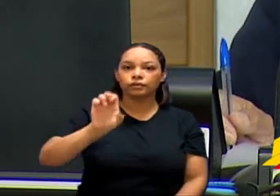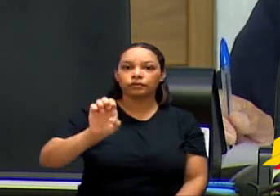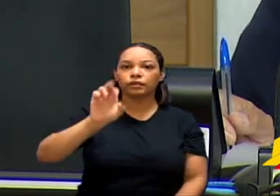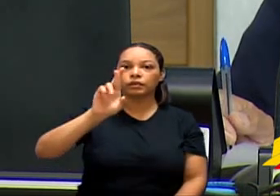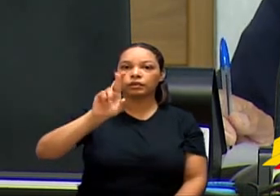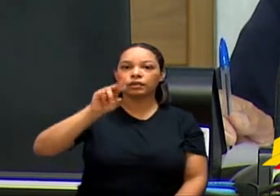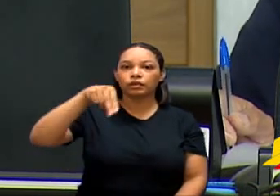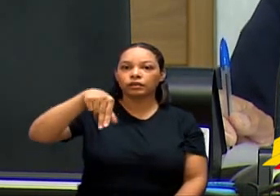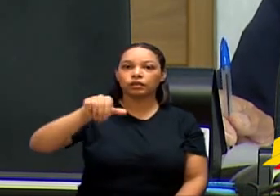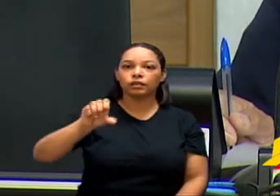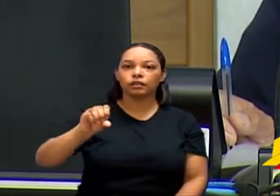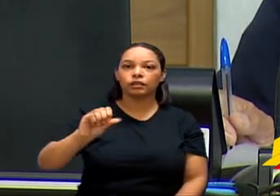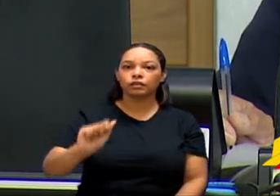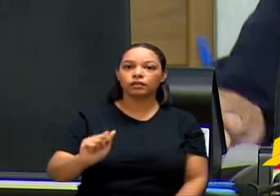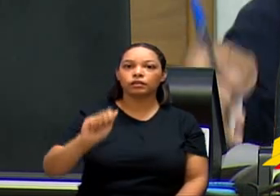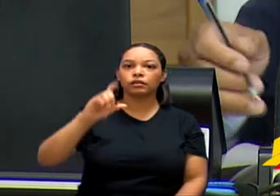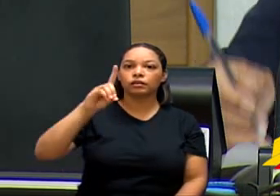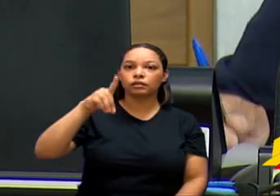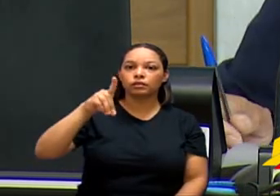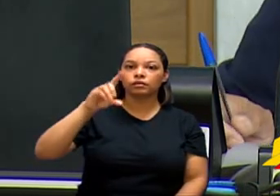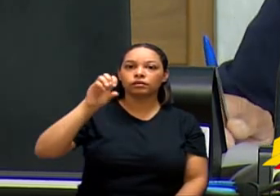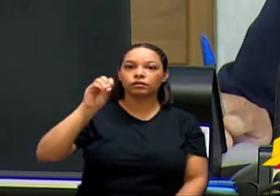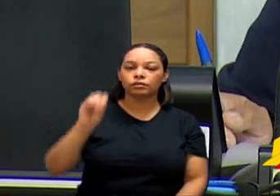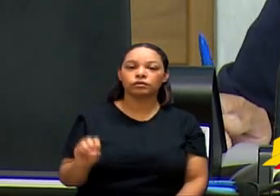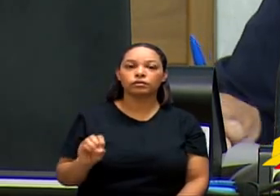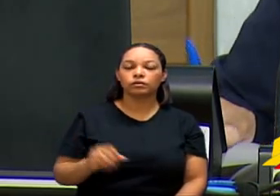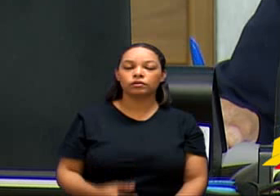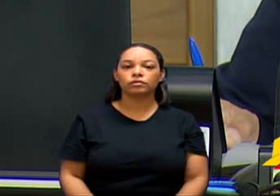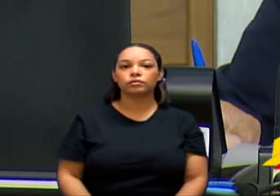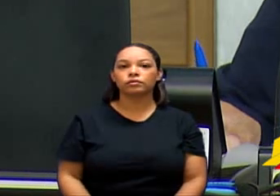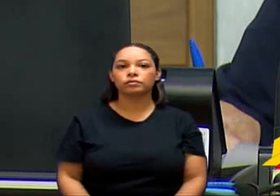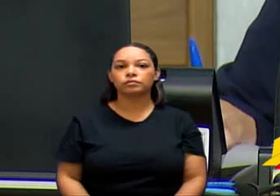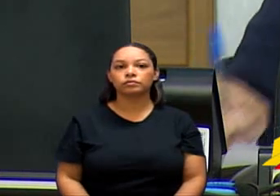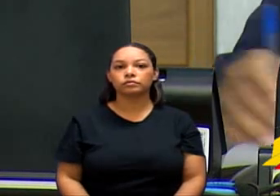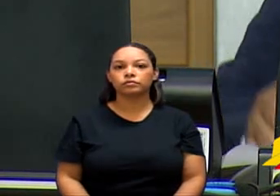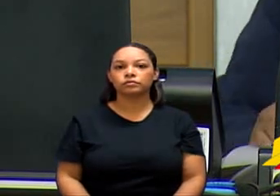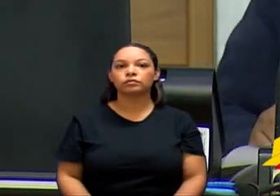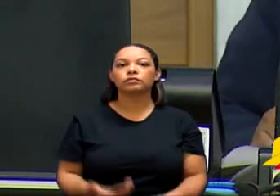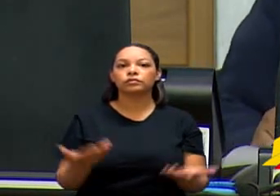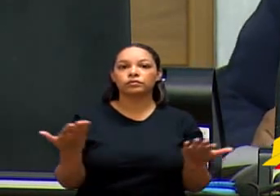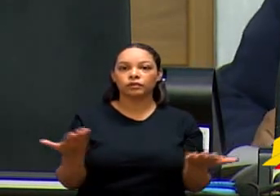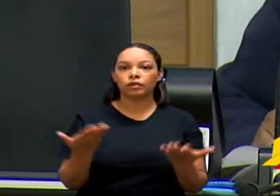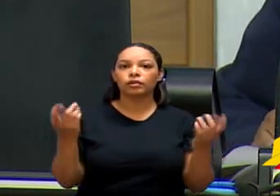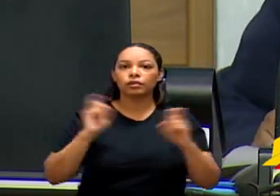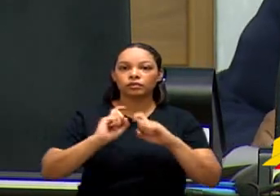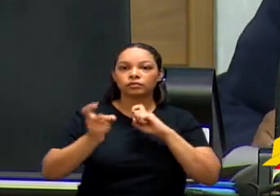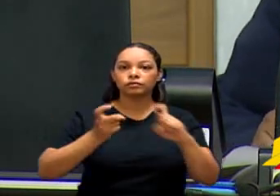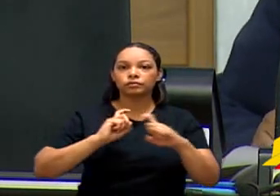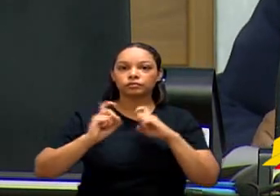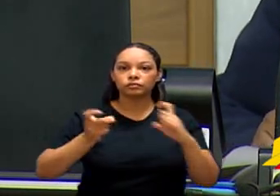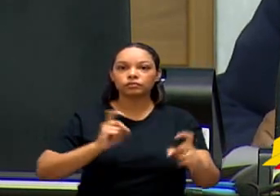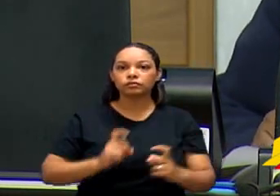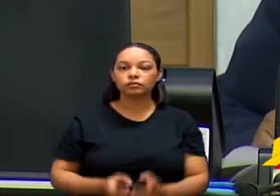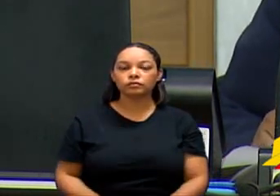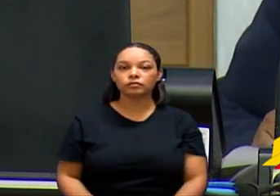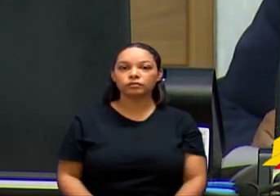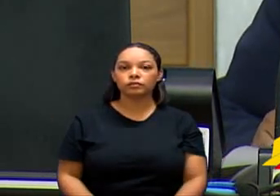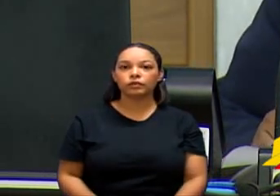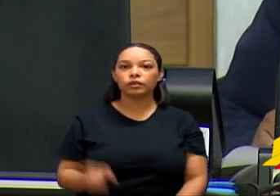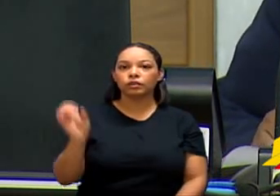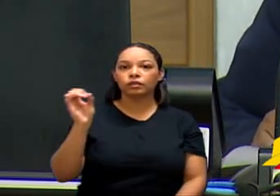animais, minutinho só, comunitários e seus tutores no município. Eu coloco em discussão. Oi,